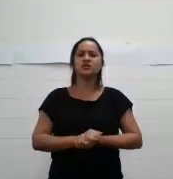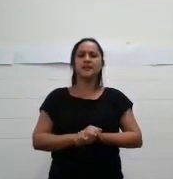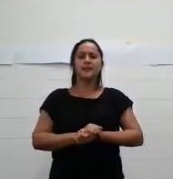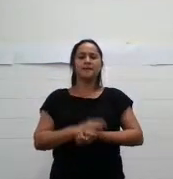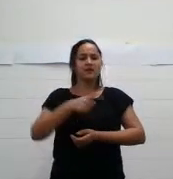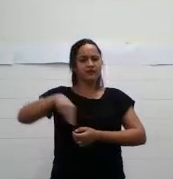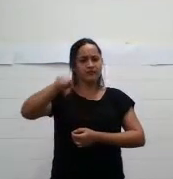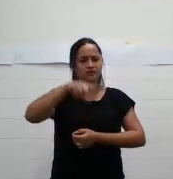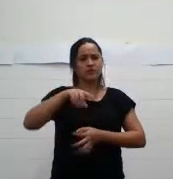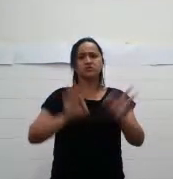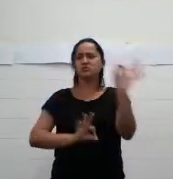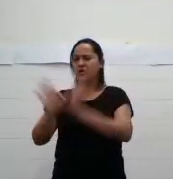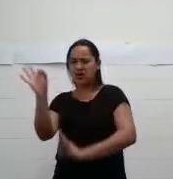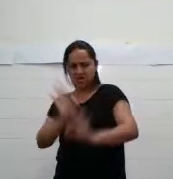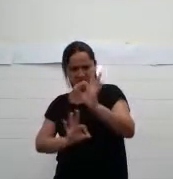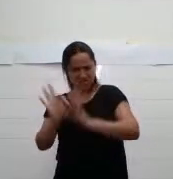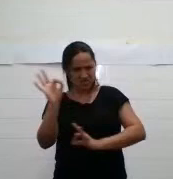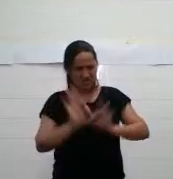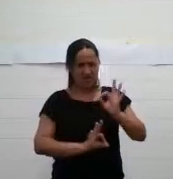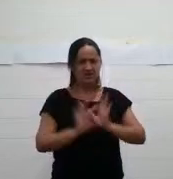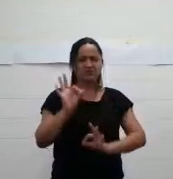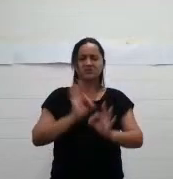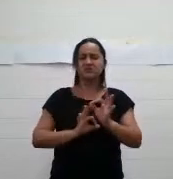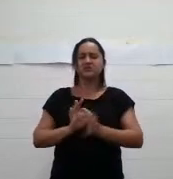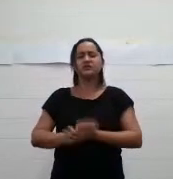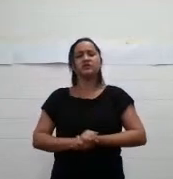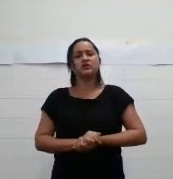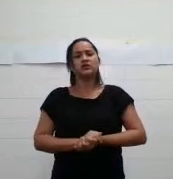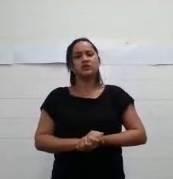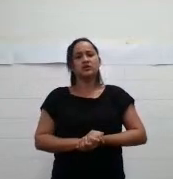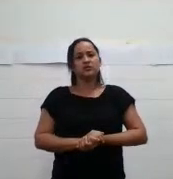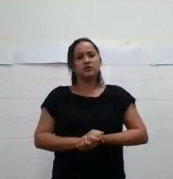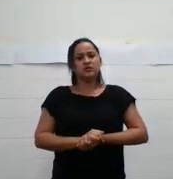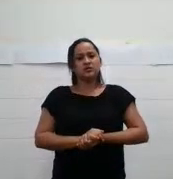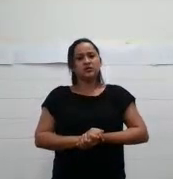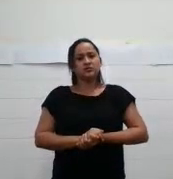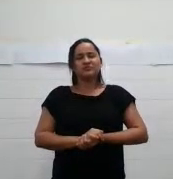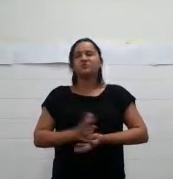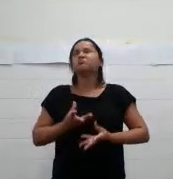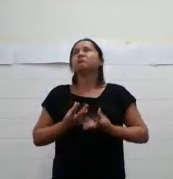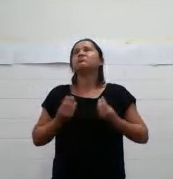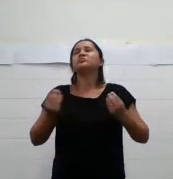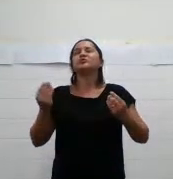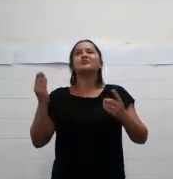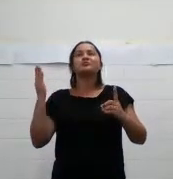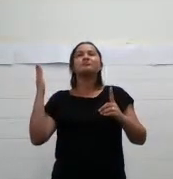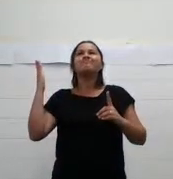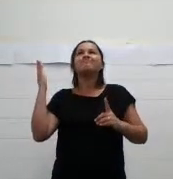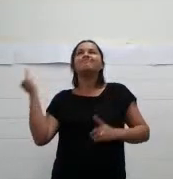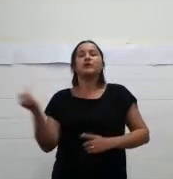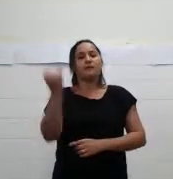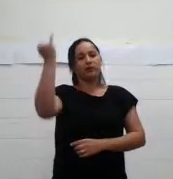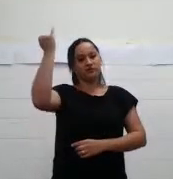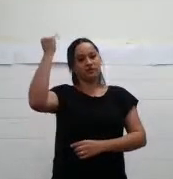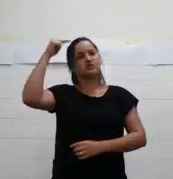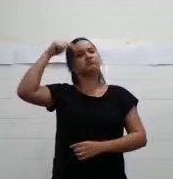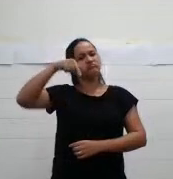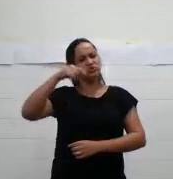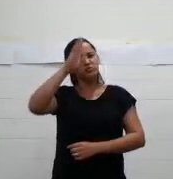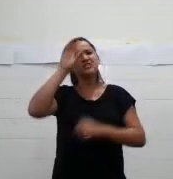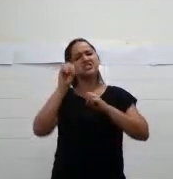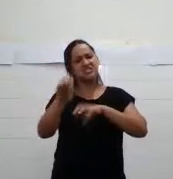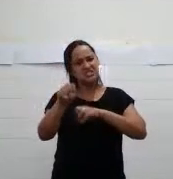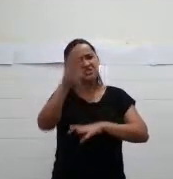estão, que organizaram e que estão executando, são absolutamente pontuais dentro da educação pública. Vocês